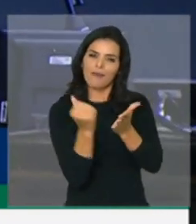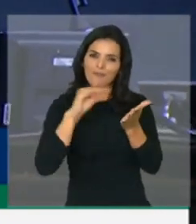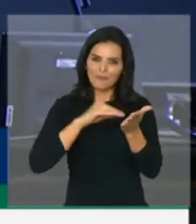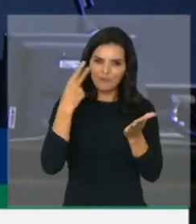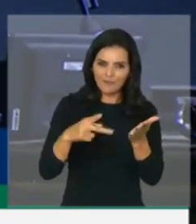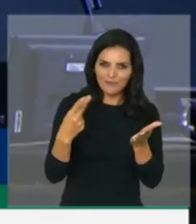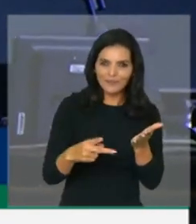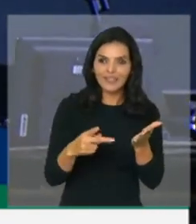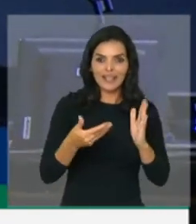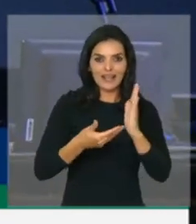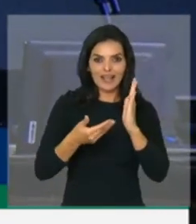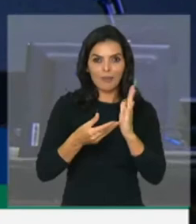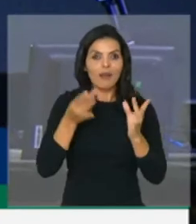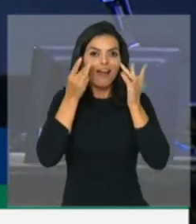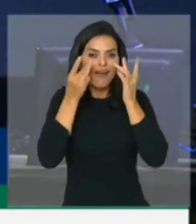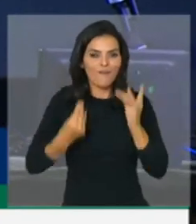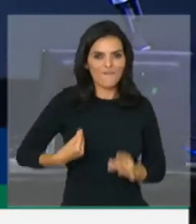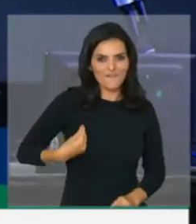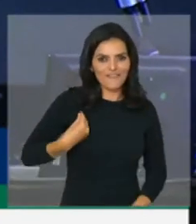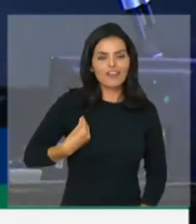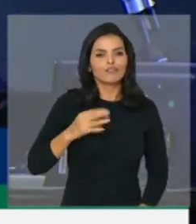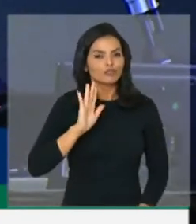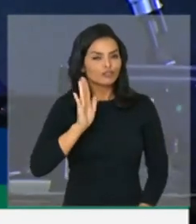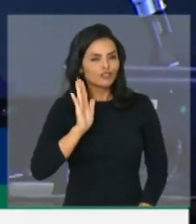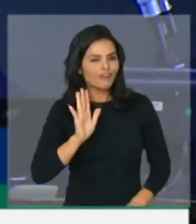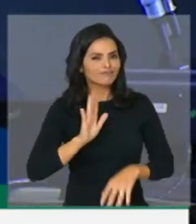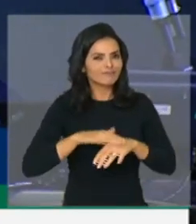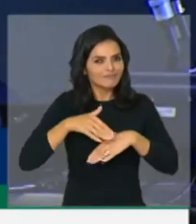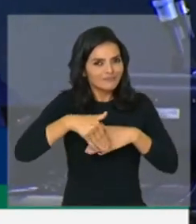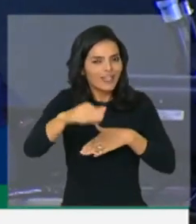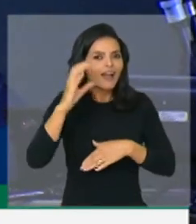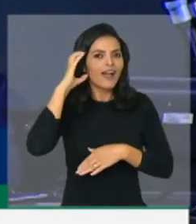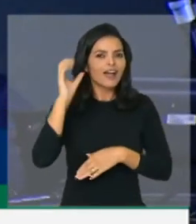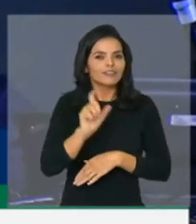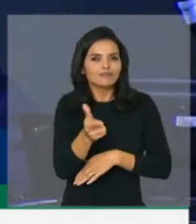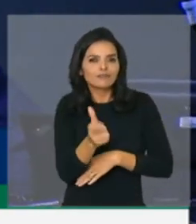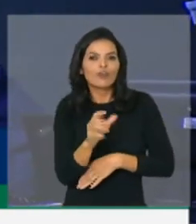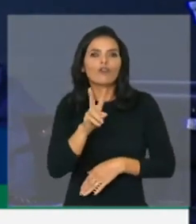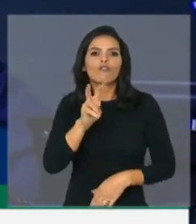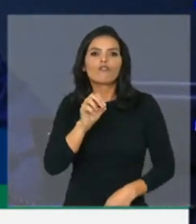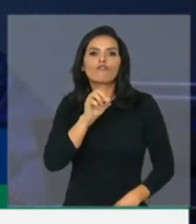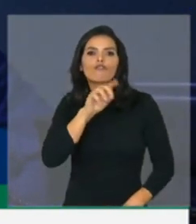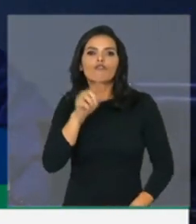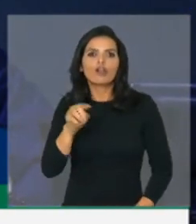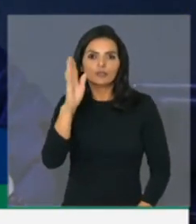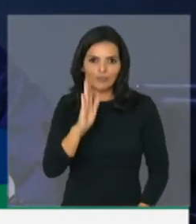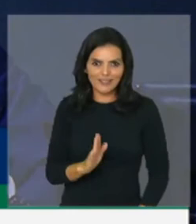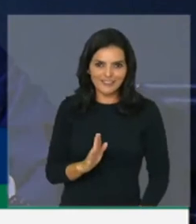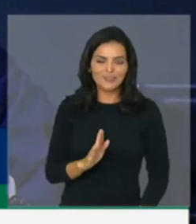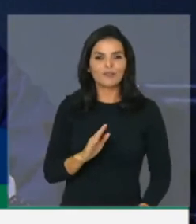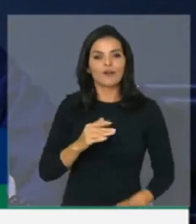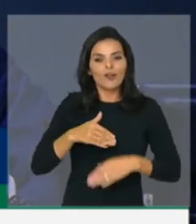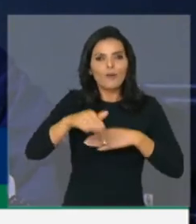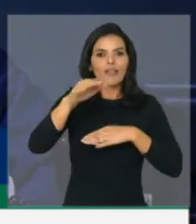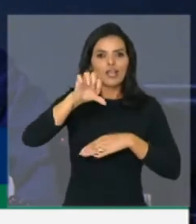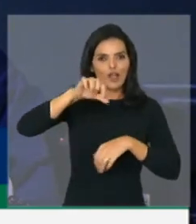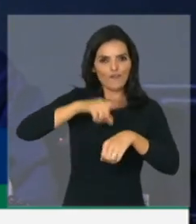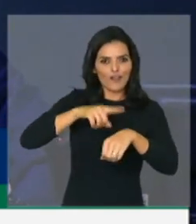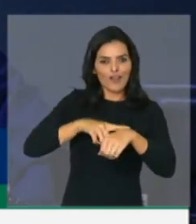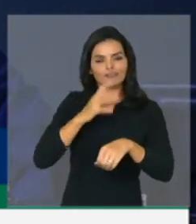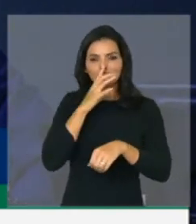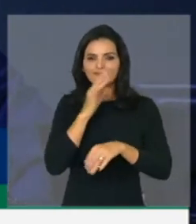aliás, no aplicativo Câmara ao Vivo, que já a Rádio Câmara vai transmitir a Voz do Brasil a partir das 9 horas. Então a gente deixa esse aviso para você que está nos acompanhando